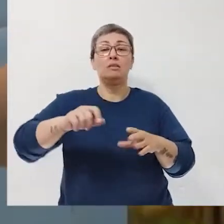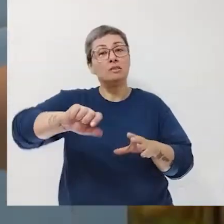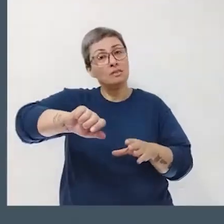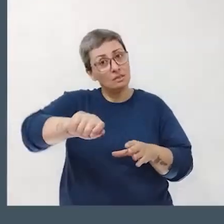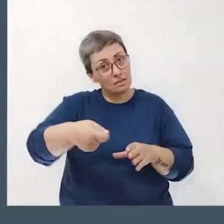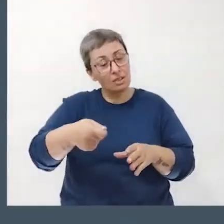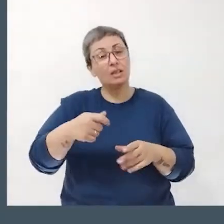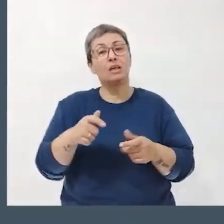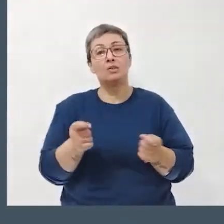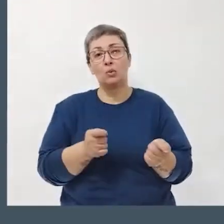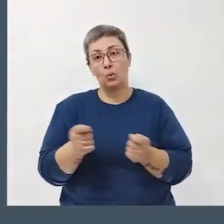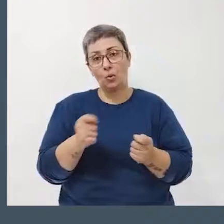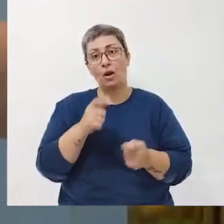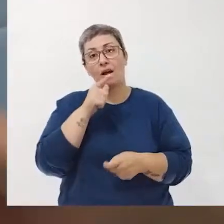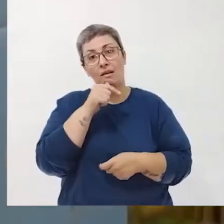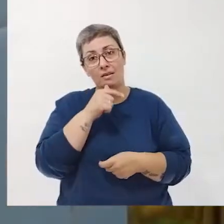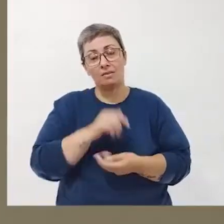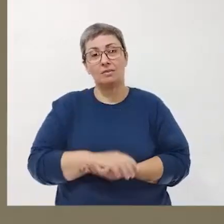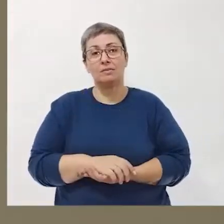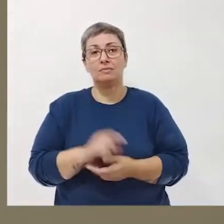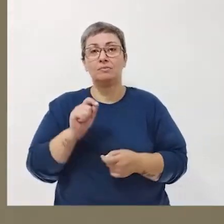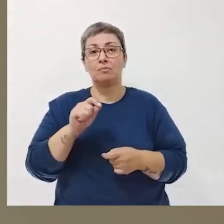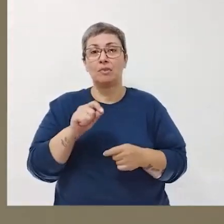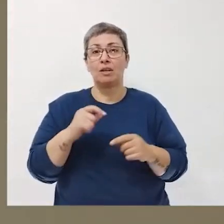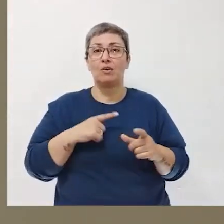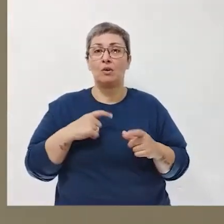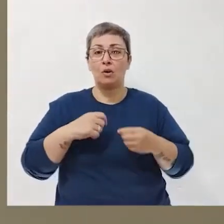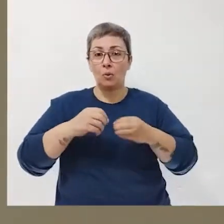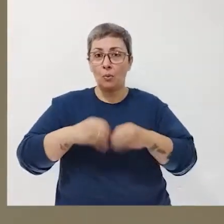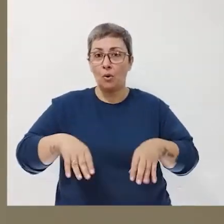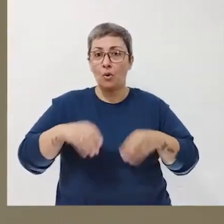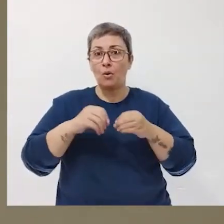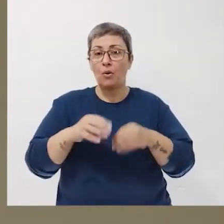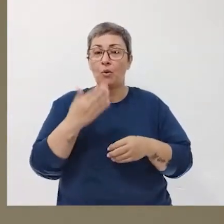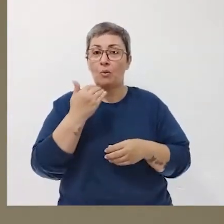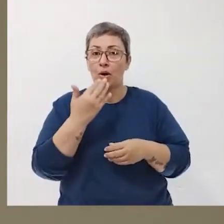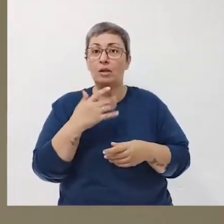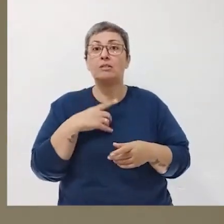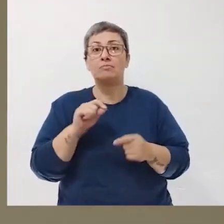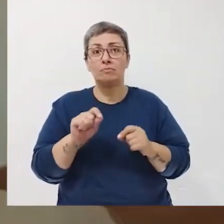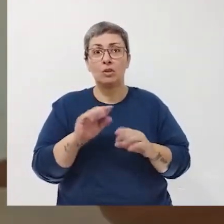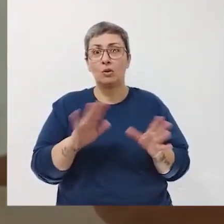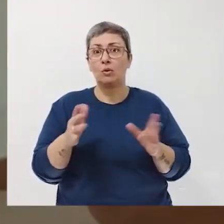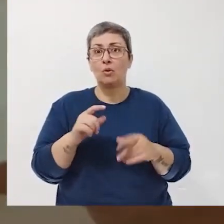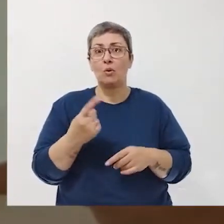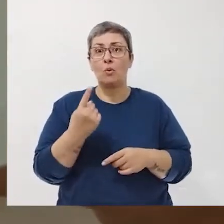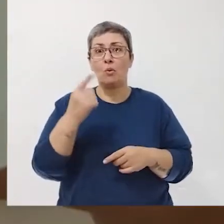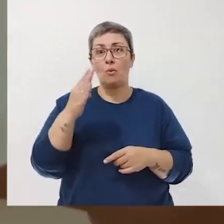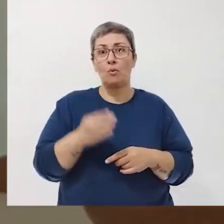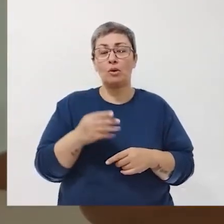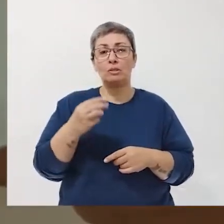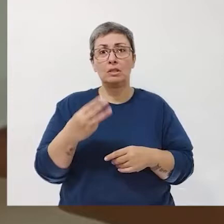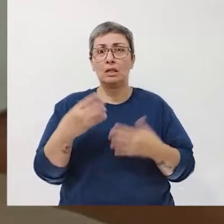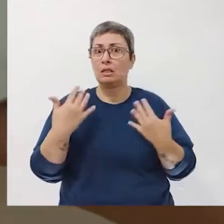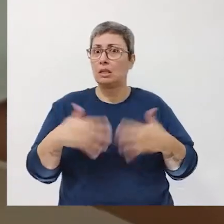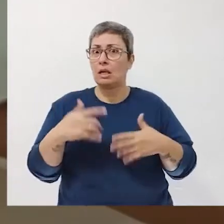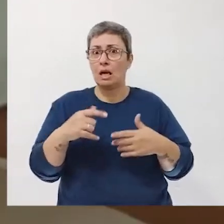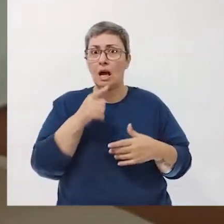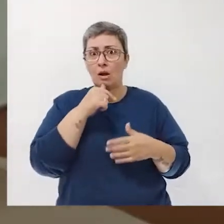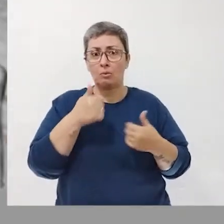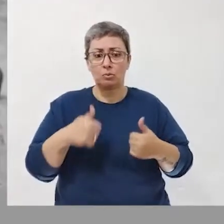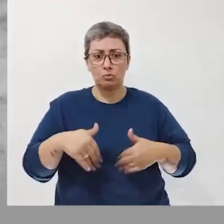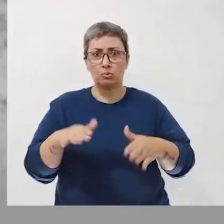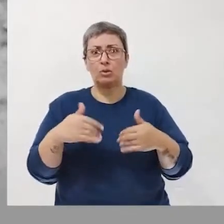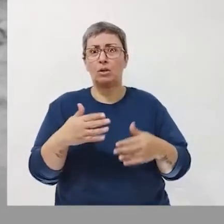Feche ela e economize muita água. O nível de desperdício de comida em uma casa costuma chegar a 1/3. É muita comida que vai